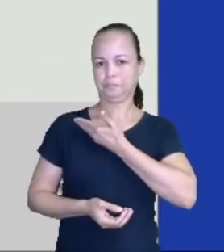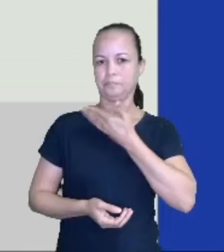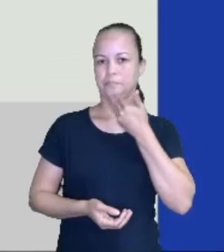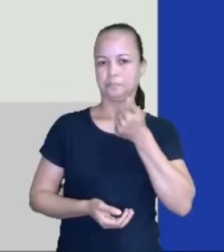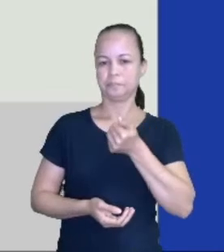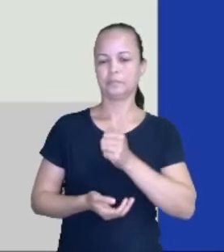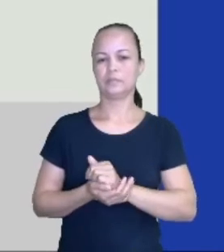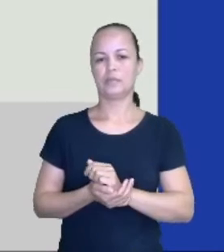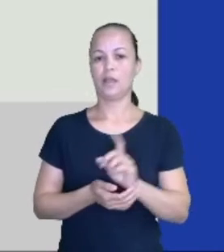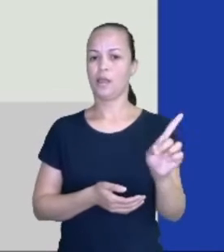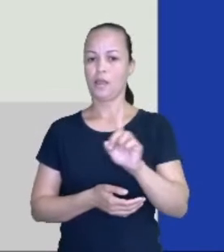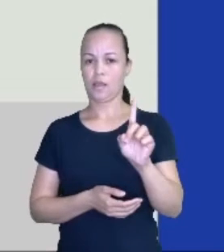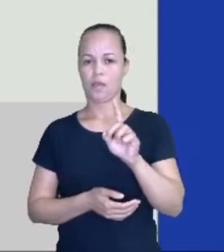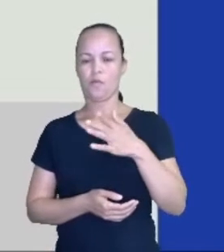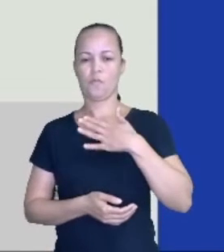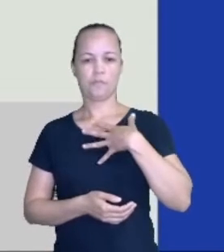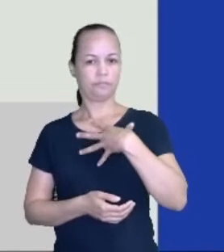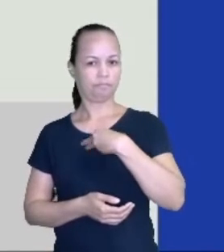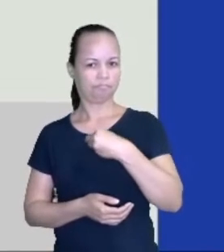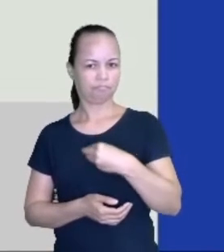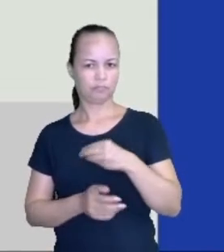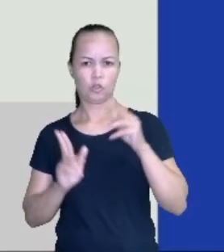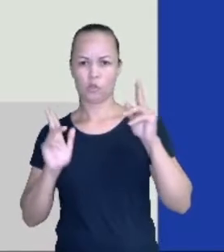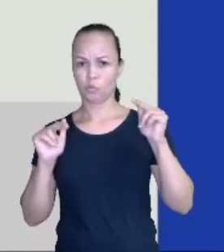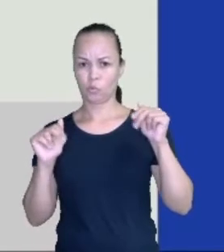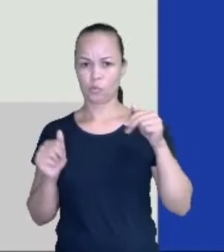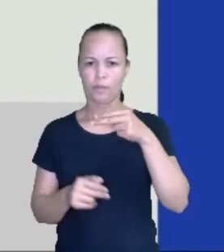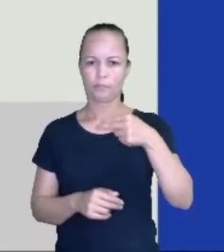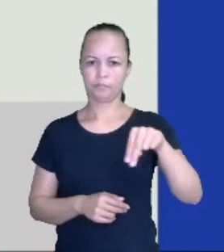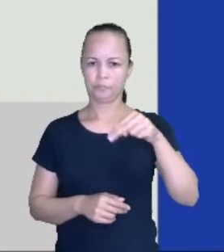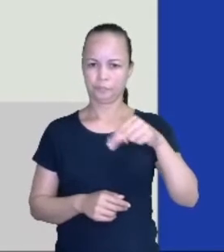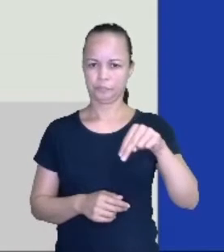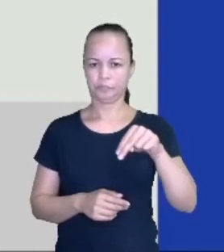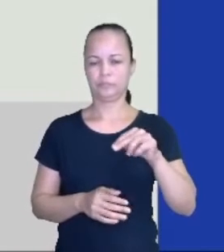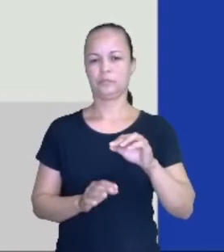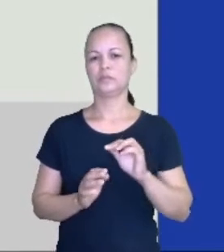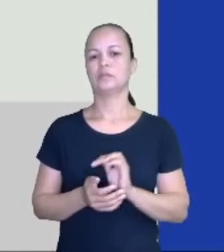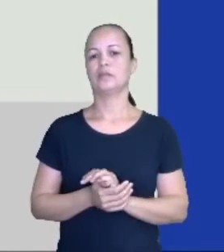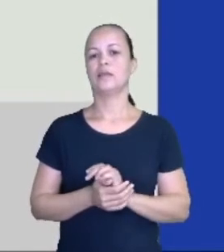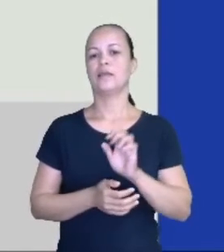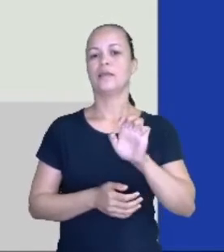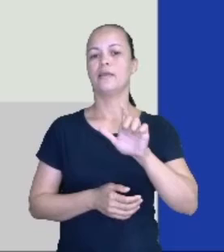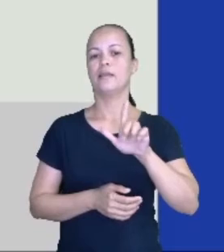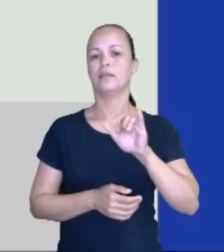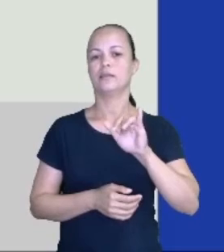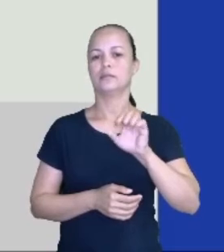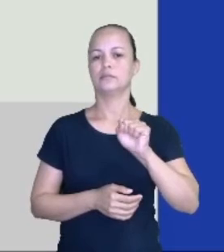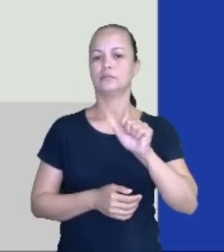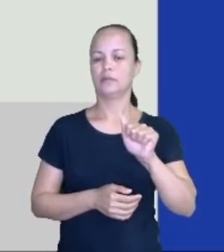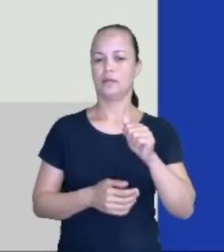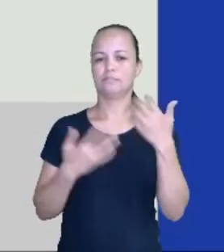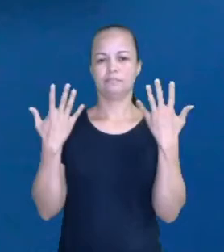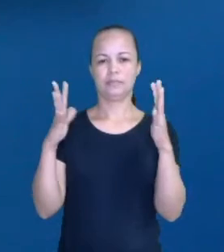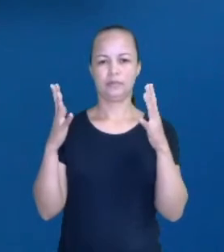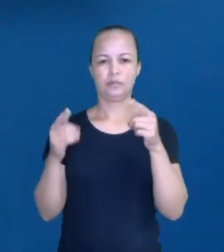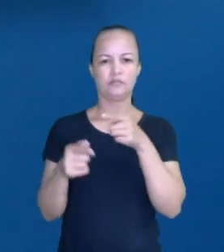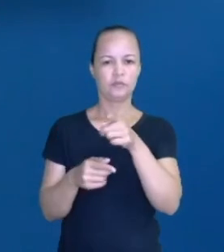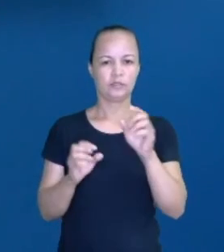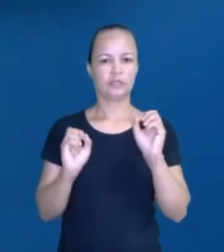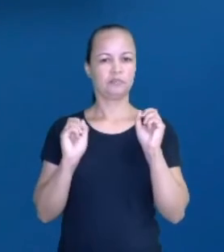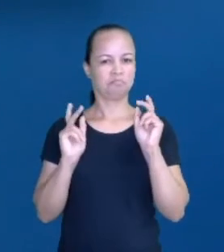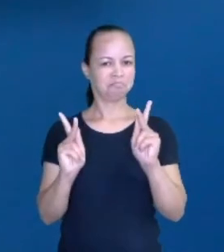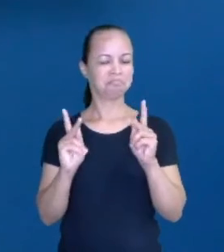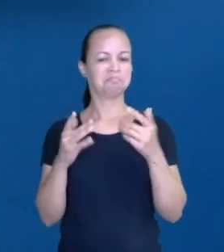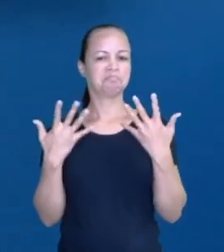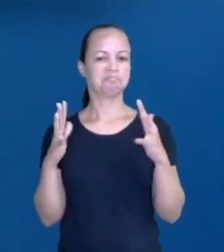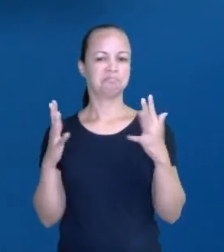Não é para meu filho. Jamais será dado para minha nora Elisa. Parabéns! Vocês são fera mesmo, viu,